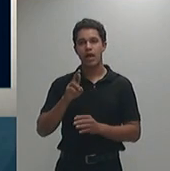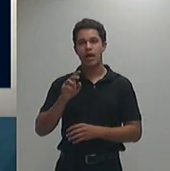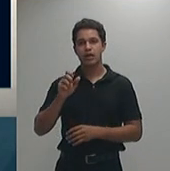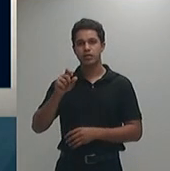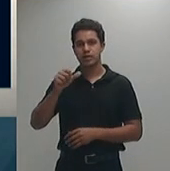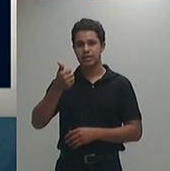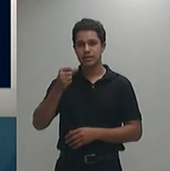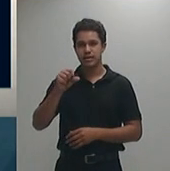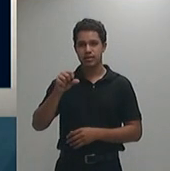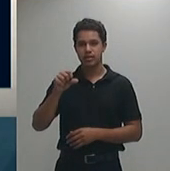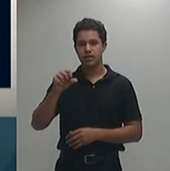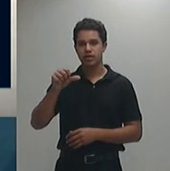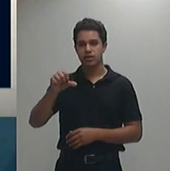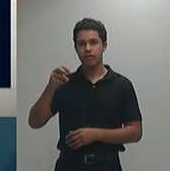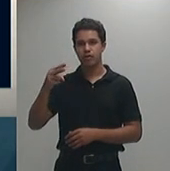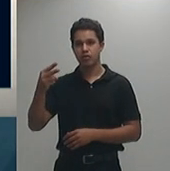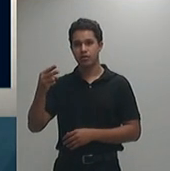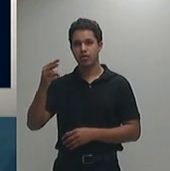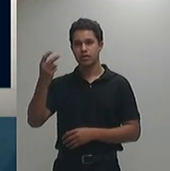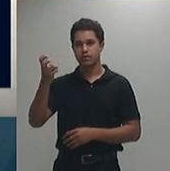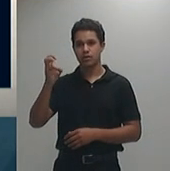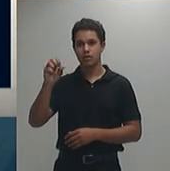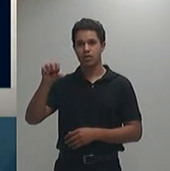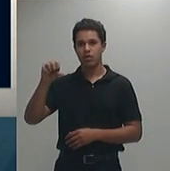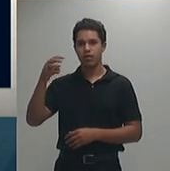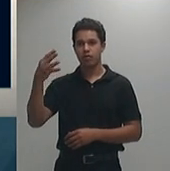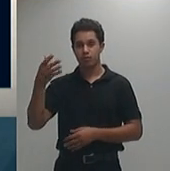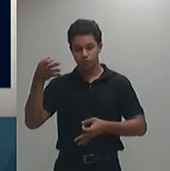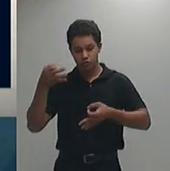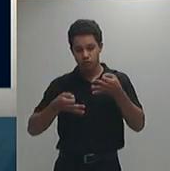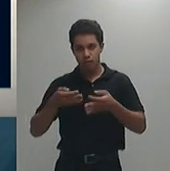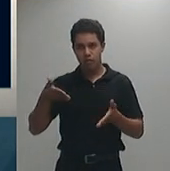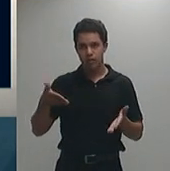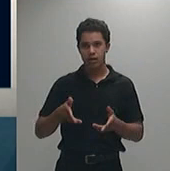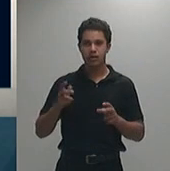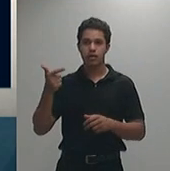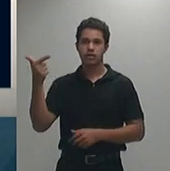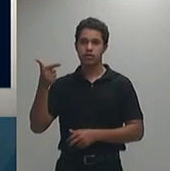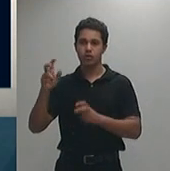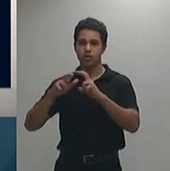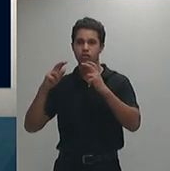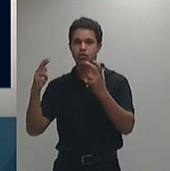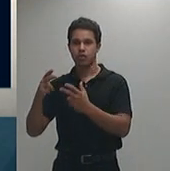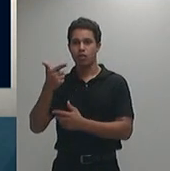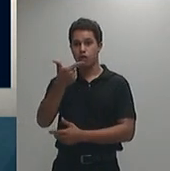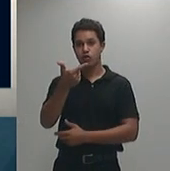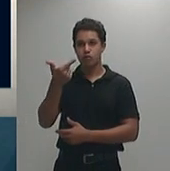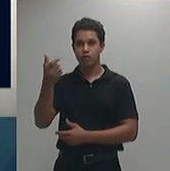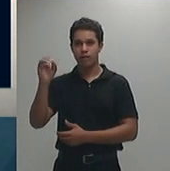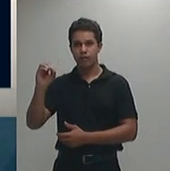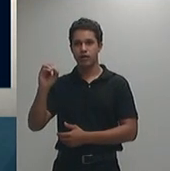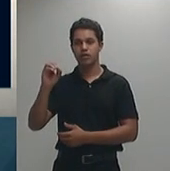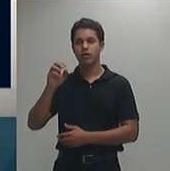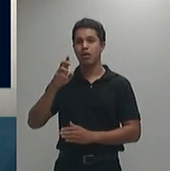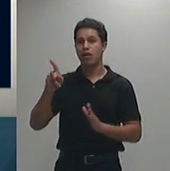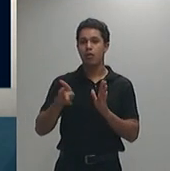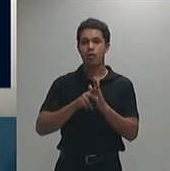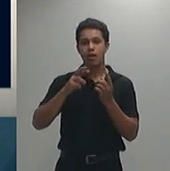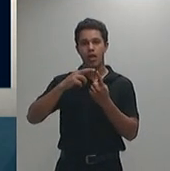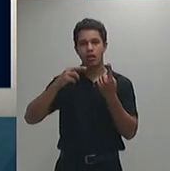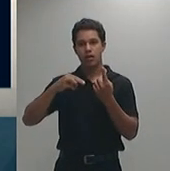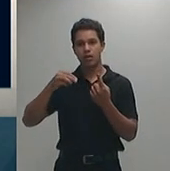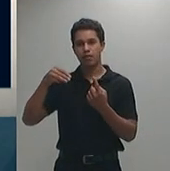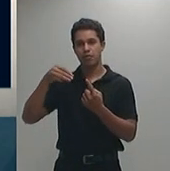16925 94 julgado aqui nesta segunda sessão em 2020 relatoria do ministro pediu